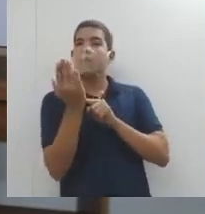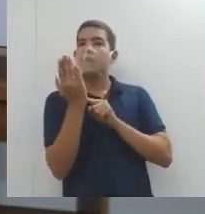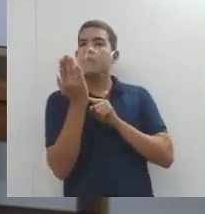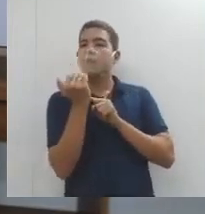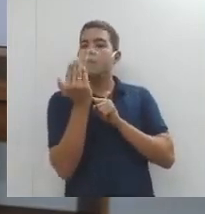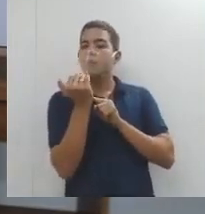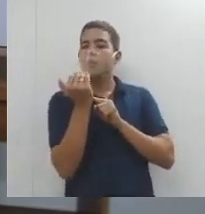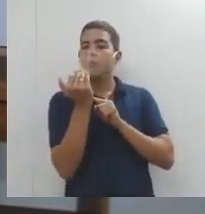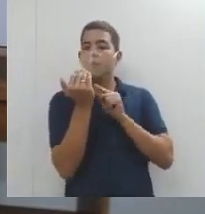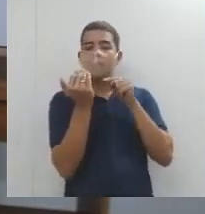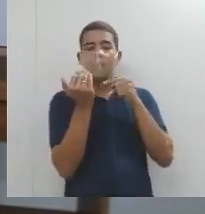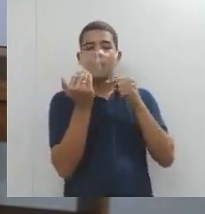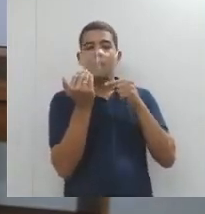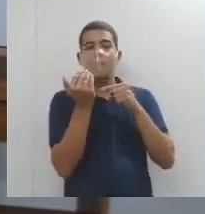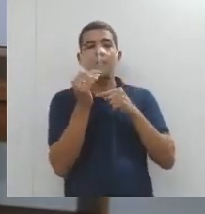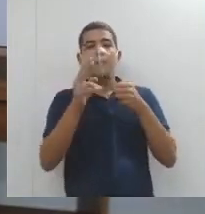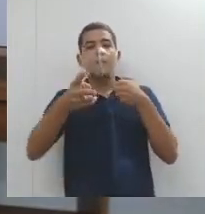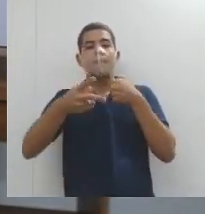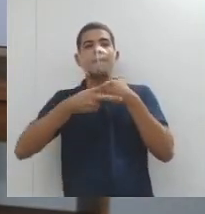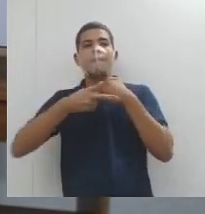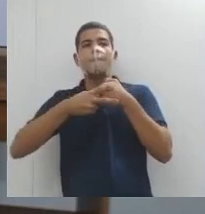esse come é um verbo.